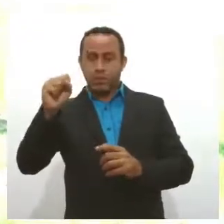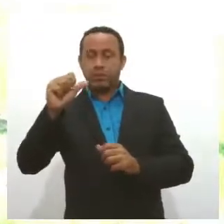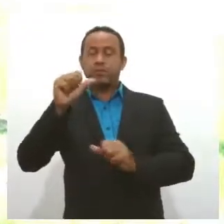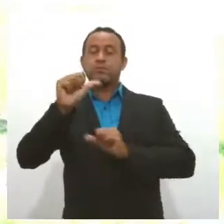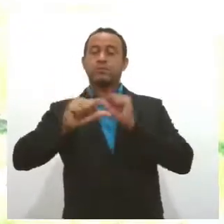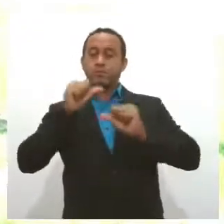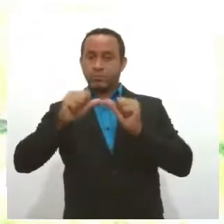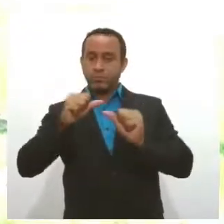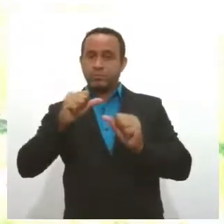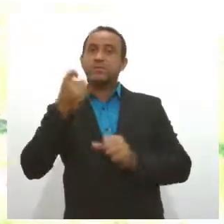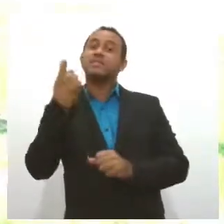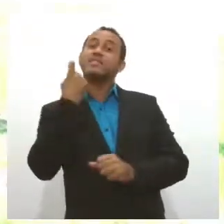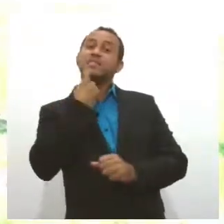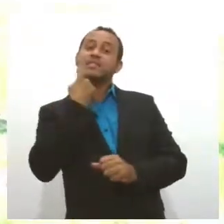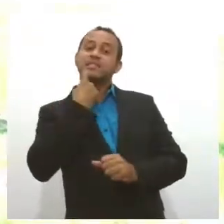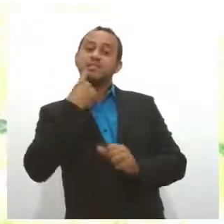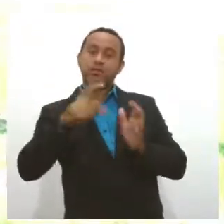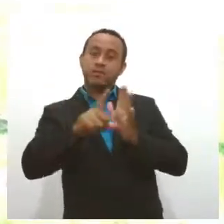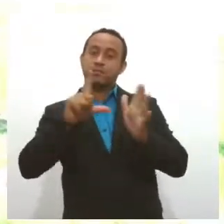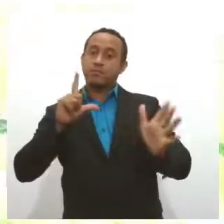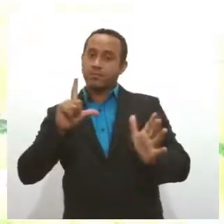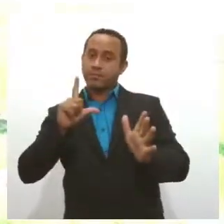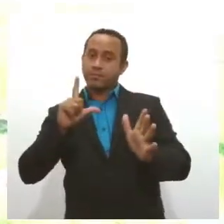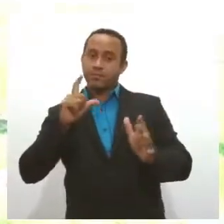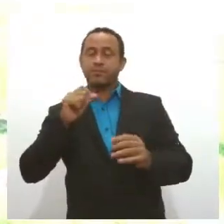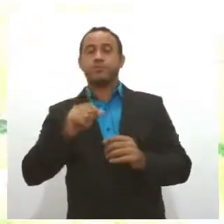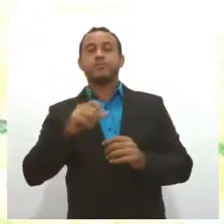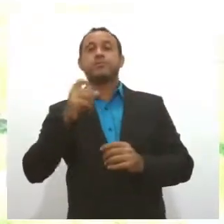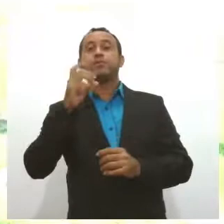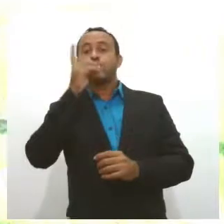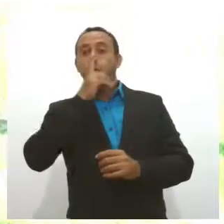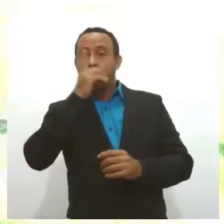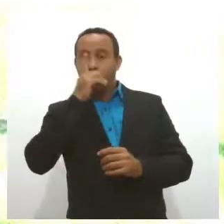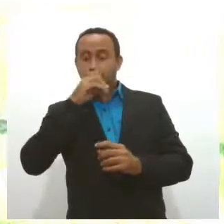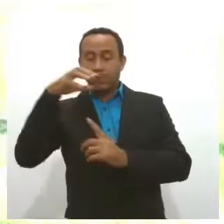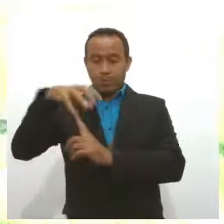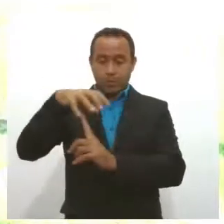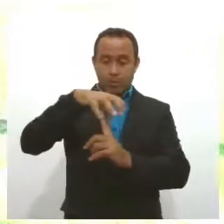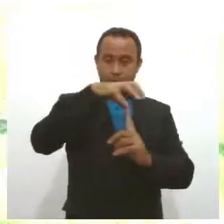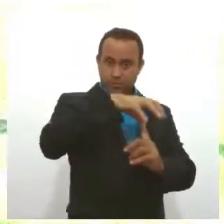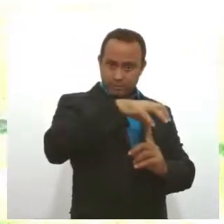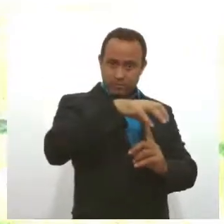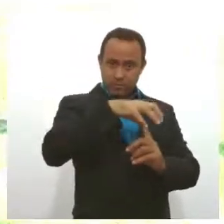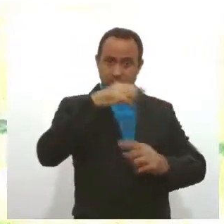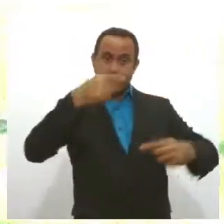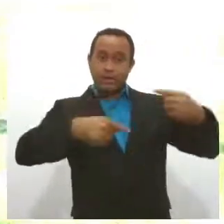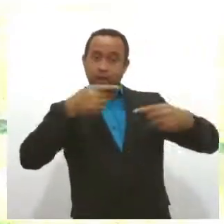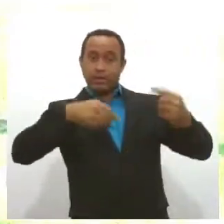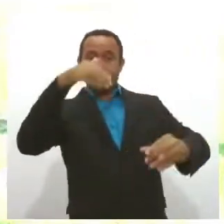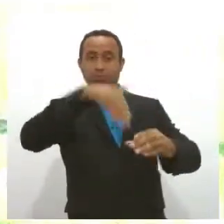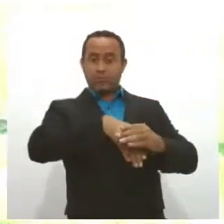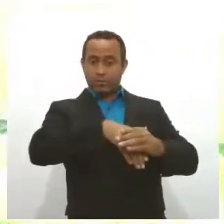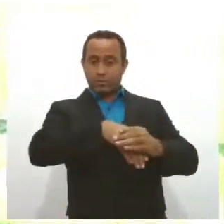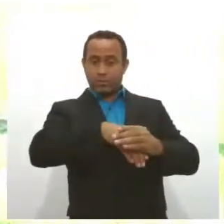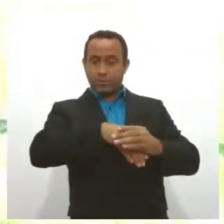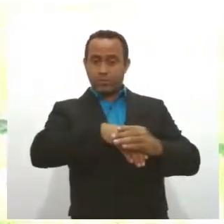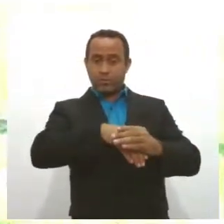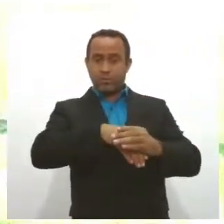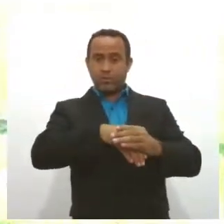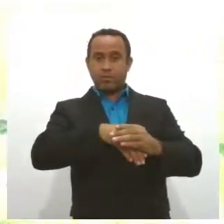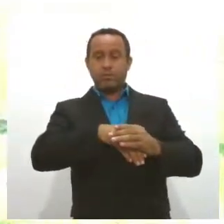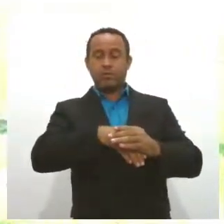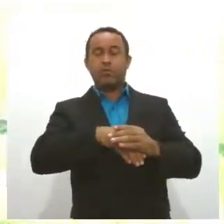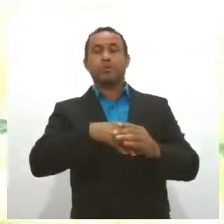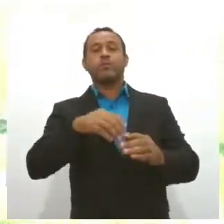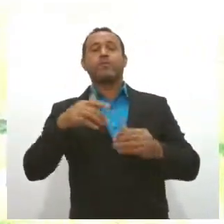na sexta-feira. E as feiras que acontecem no domingo, que é o dia da eleição e dia da proclamação da República, elas serão